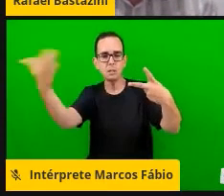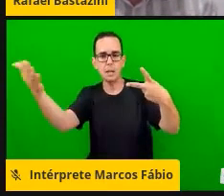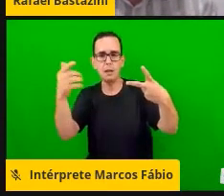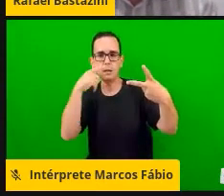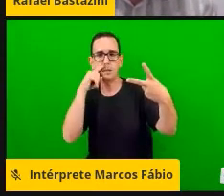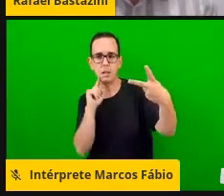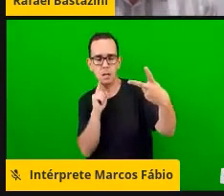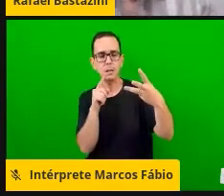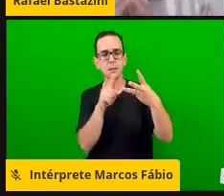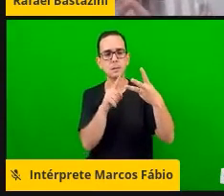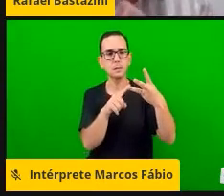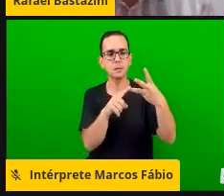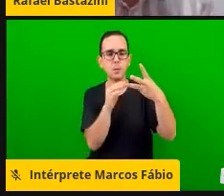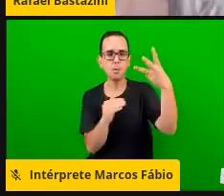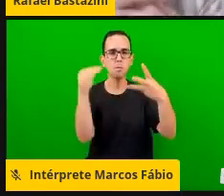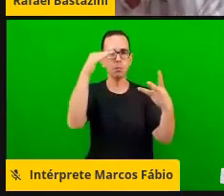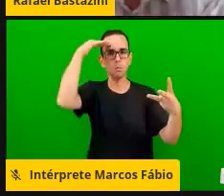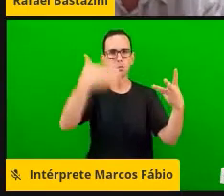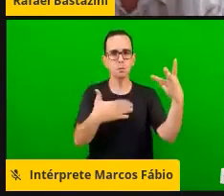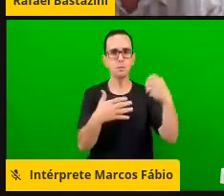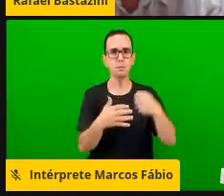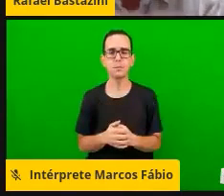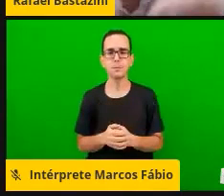da soberania alimentar. Vamos lá.